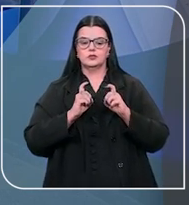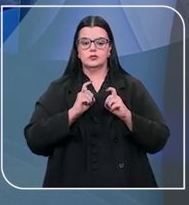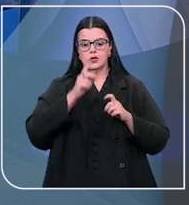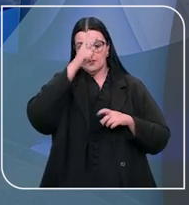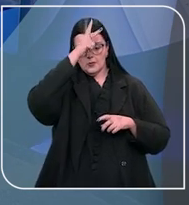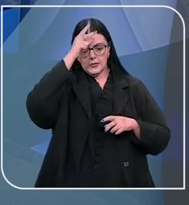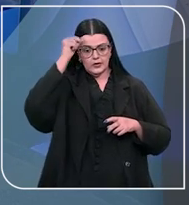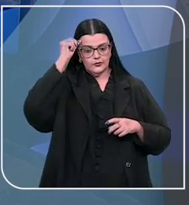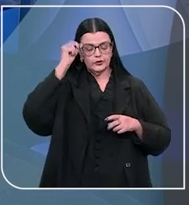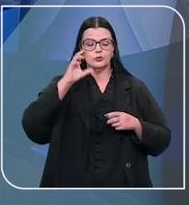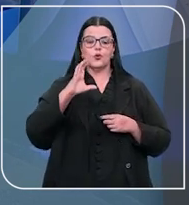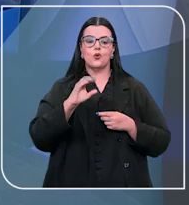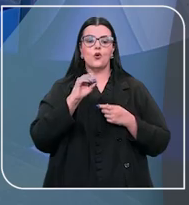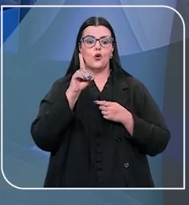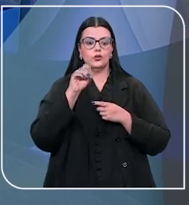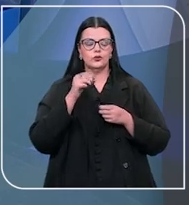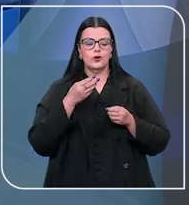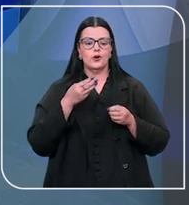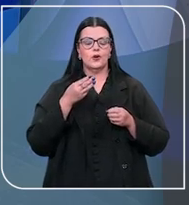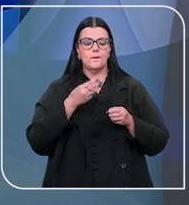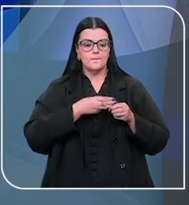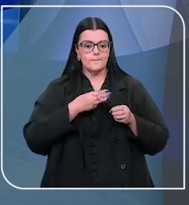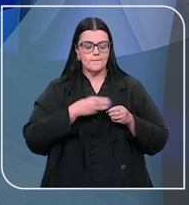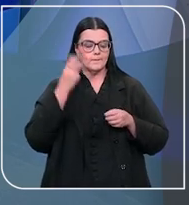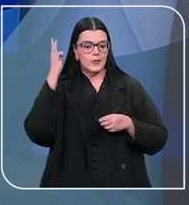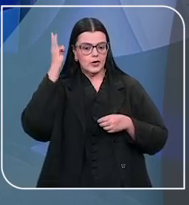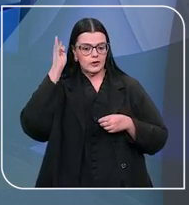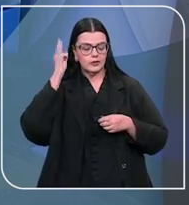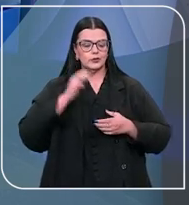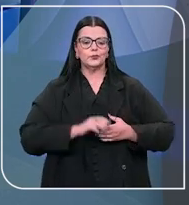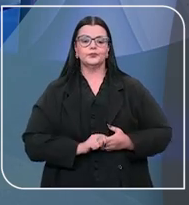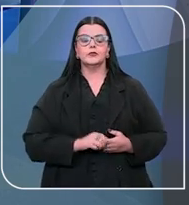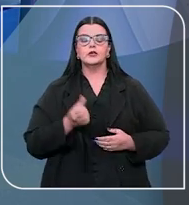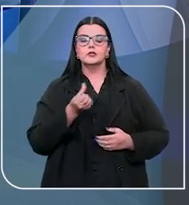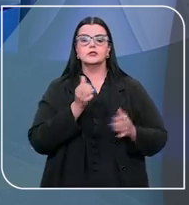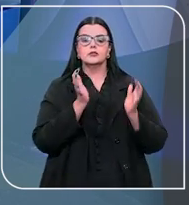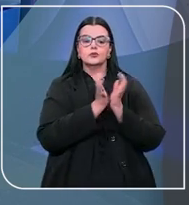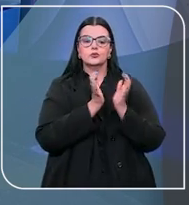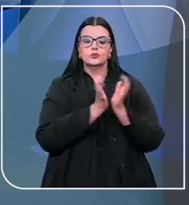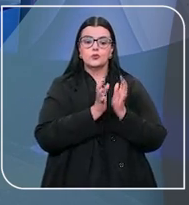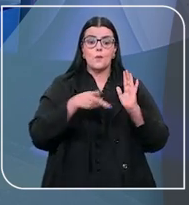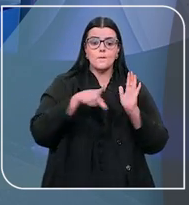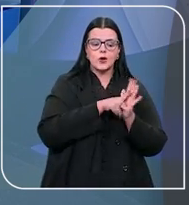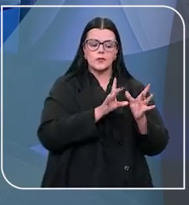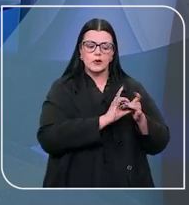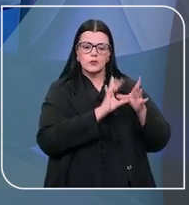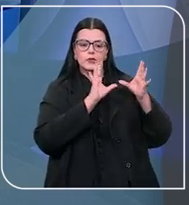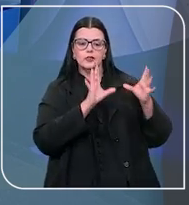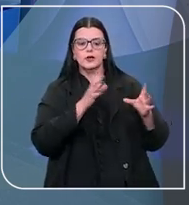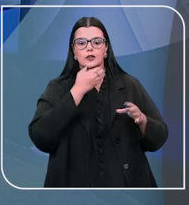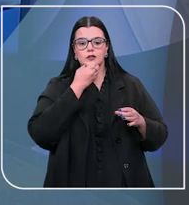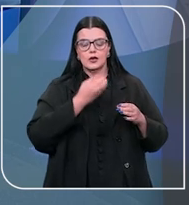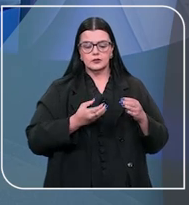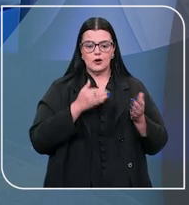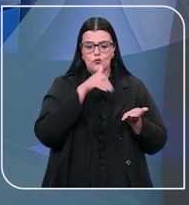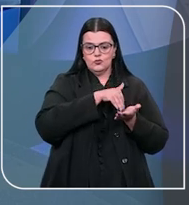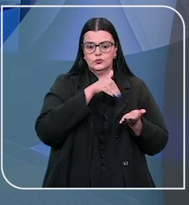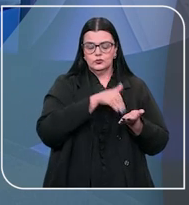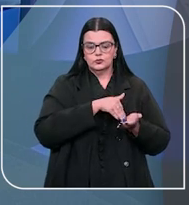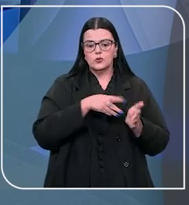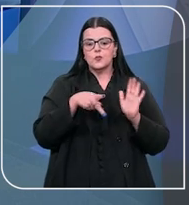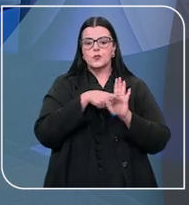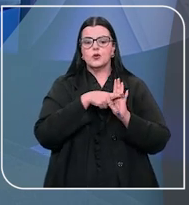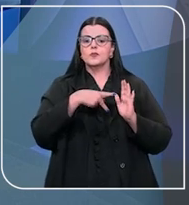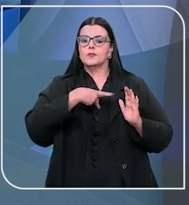disputar Prefeitura de Codó, no Maranhão. Já a sexta turma definiu que o indulto natalino, concedido todo ano por decreto